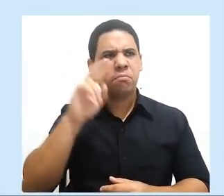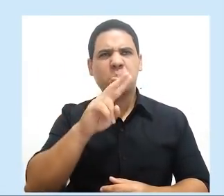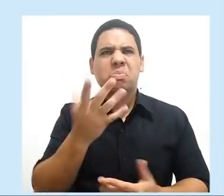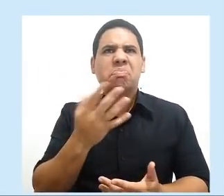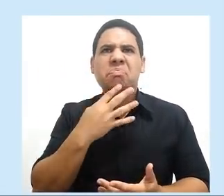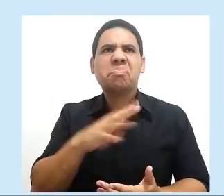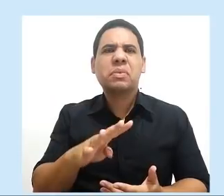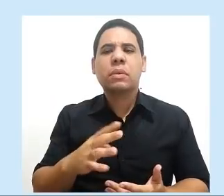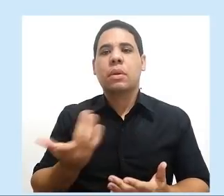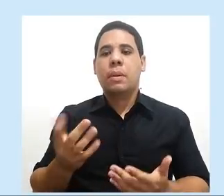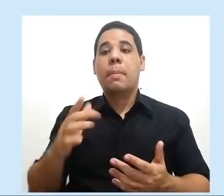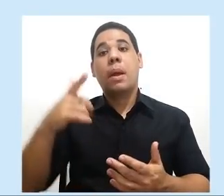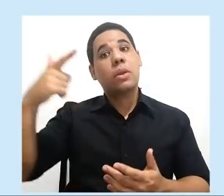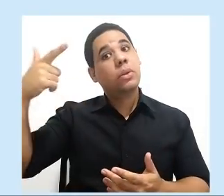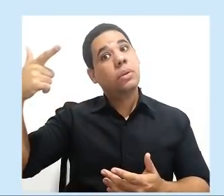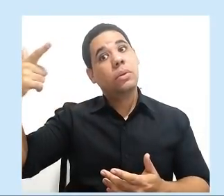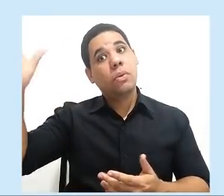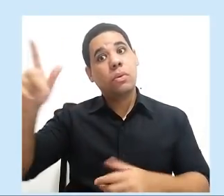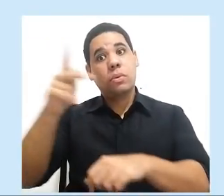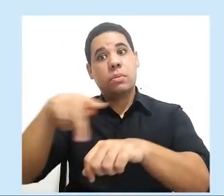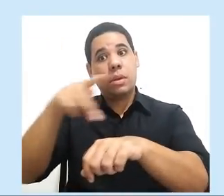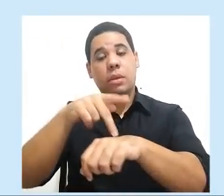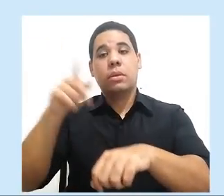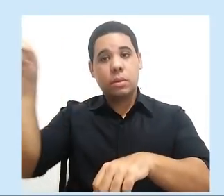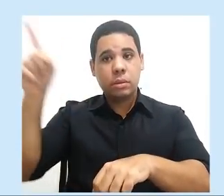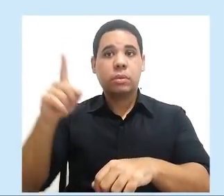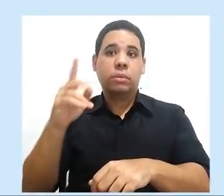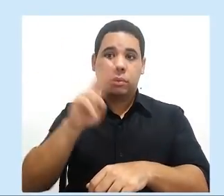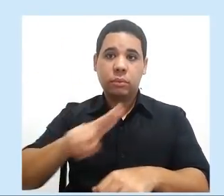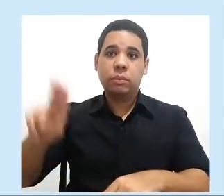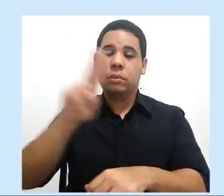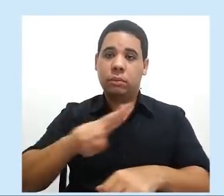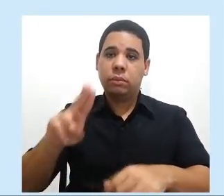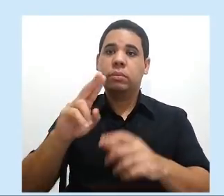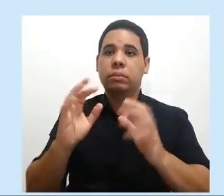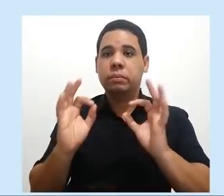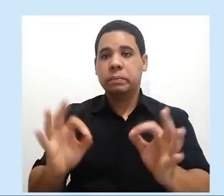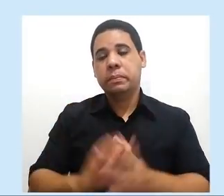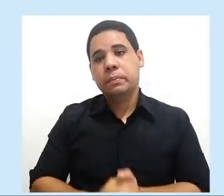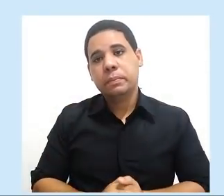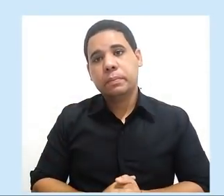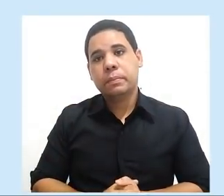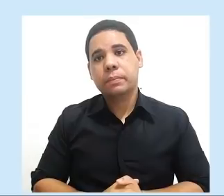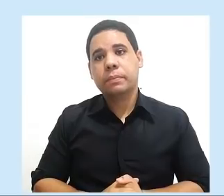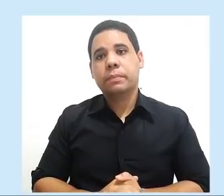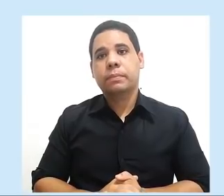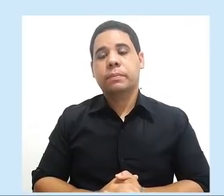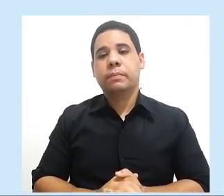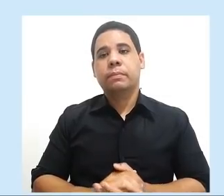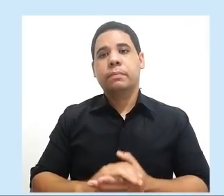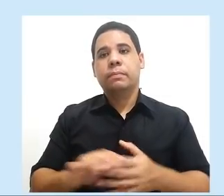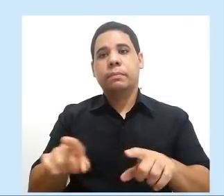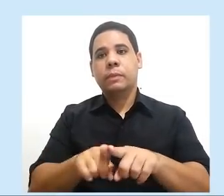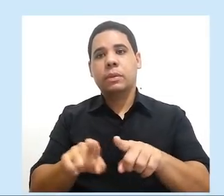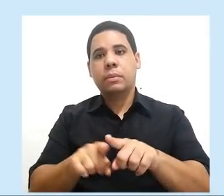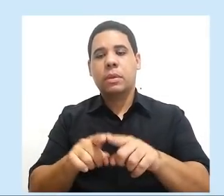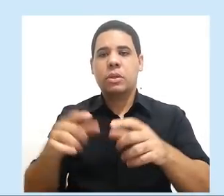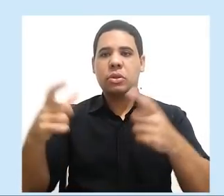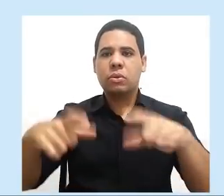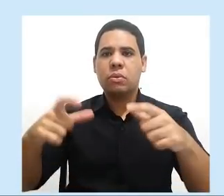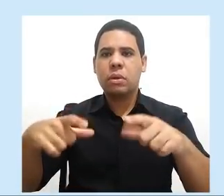nosso cotidiano. Mas em outros países, isso é bastante usado. E também setores